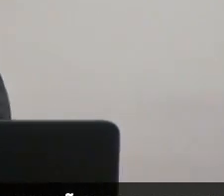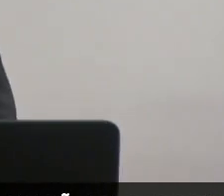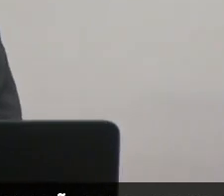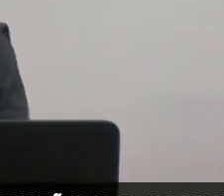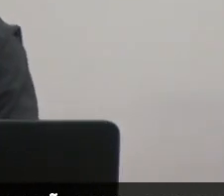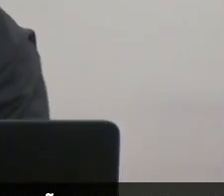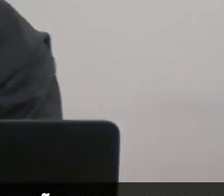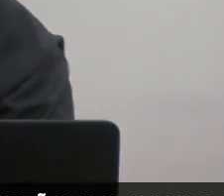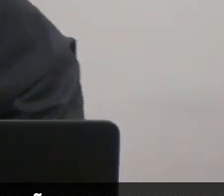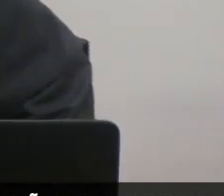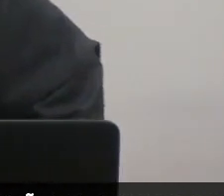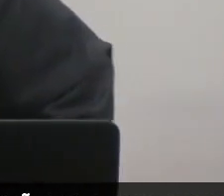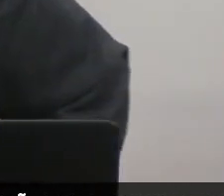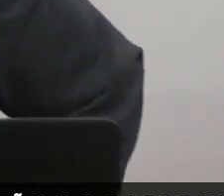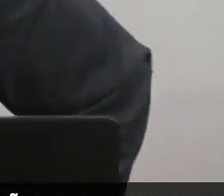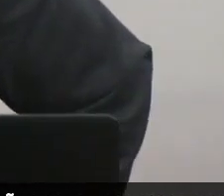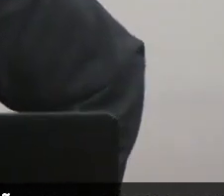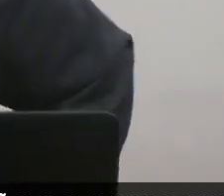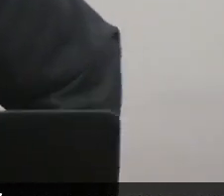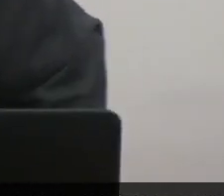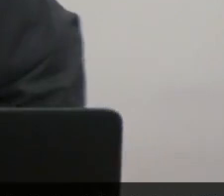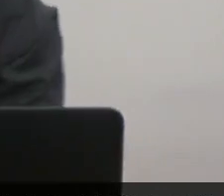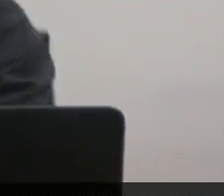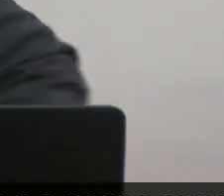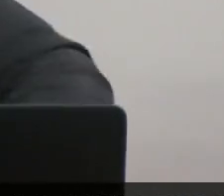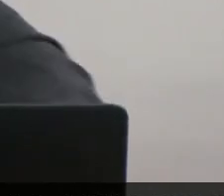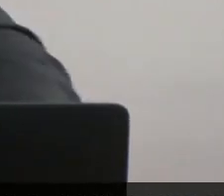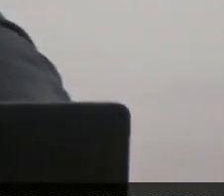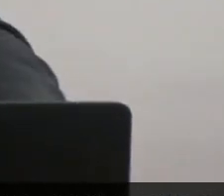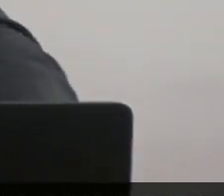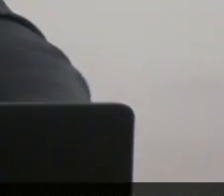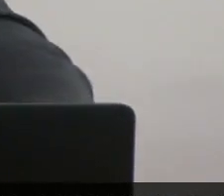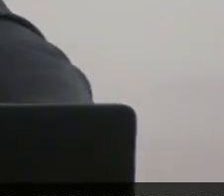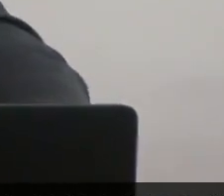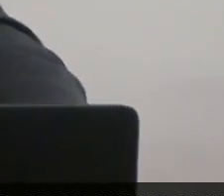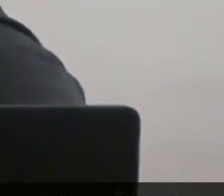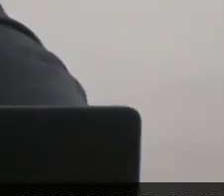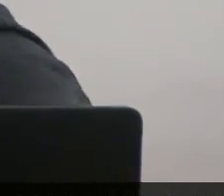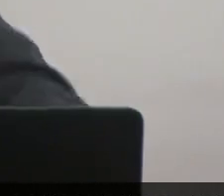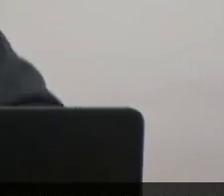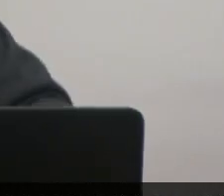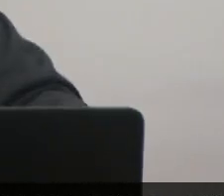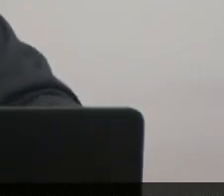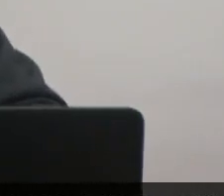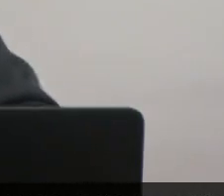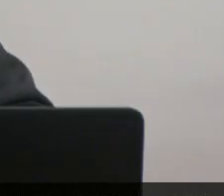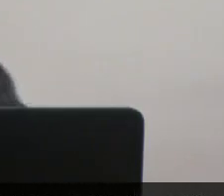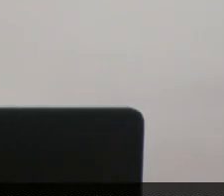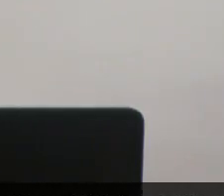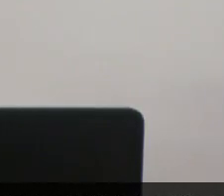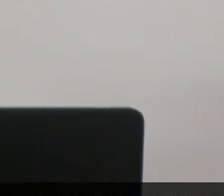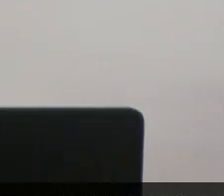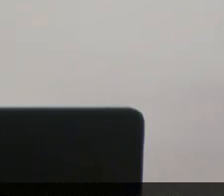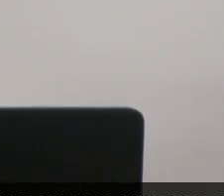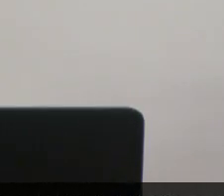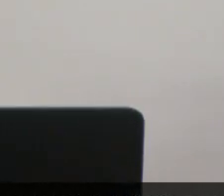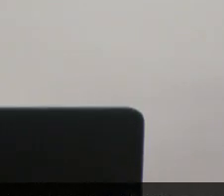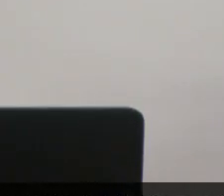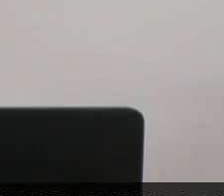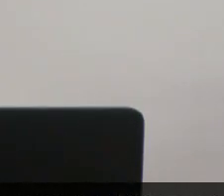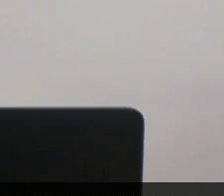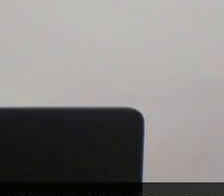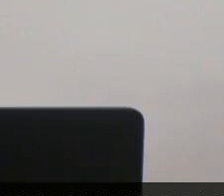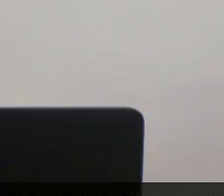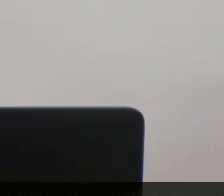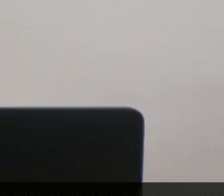realmente é bela a cidade muito bela a presidência agradece a presença de todos Comandante conforme a